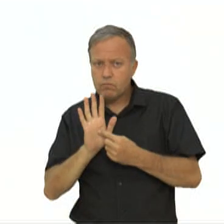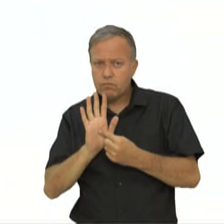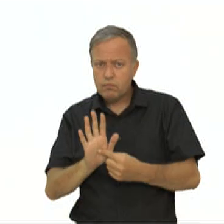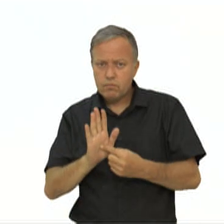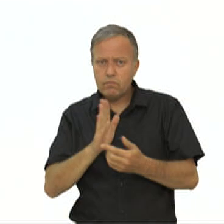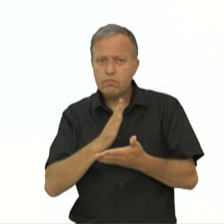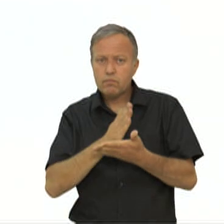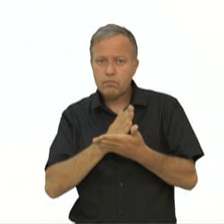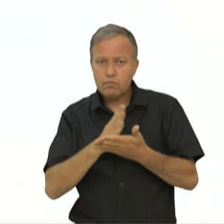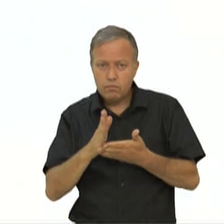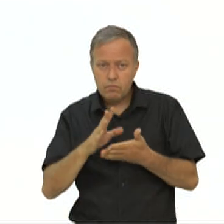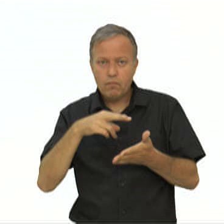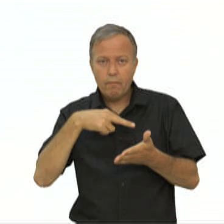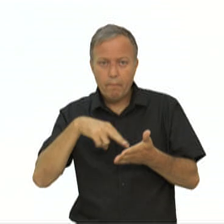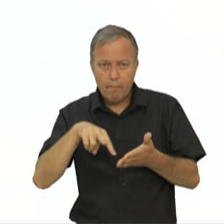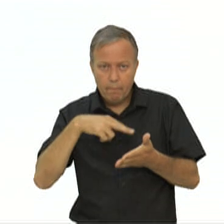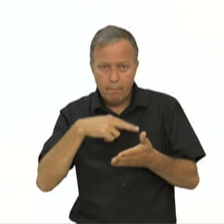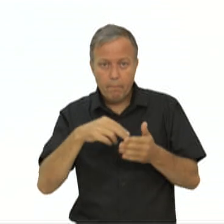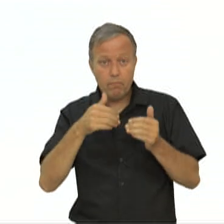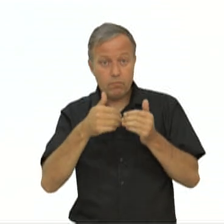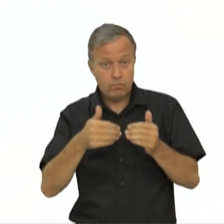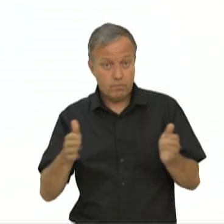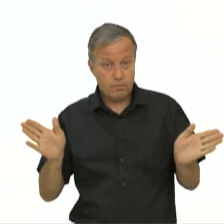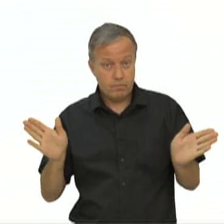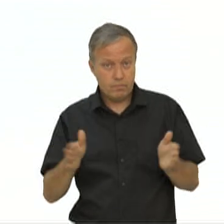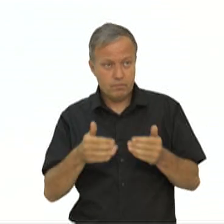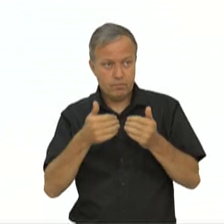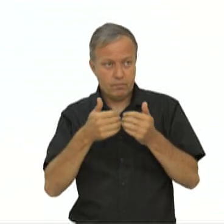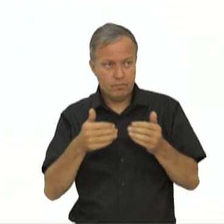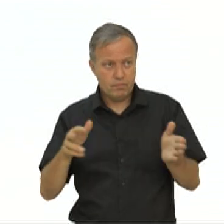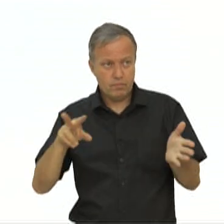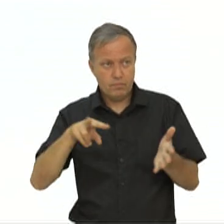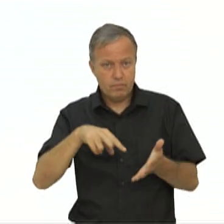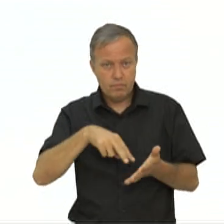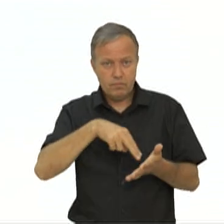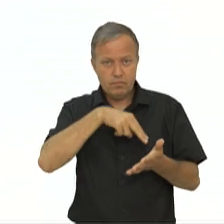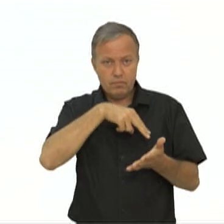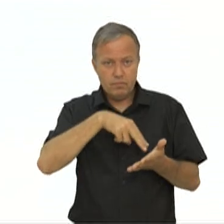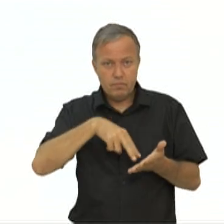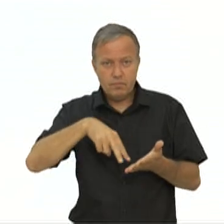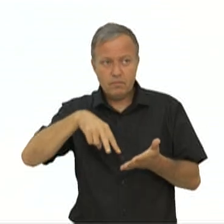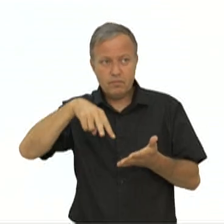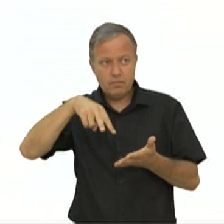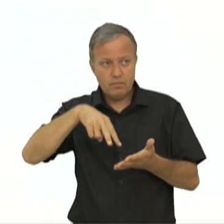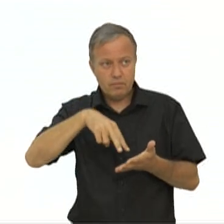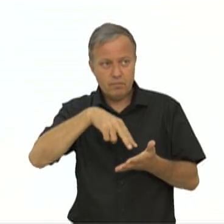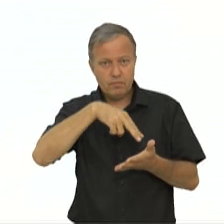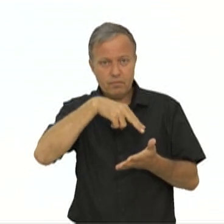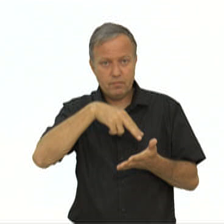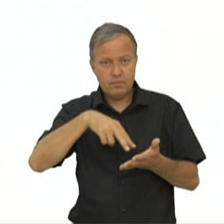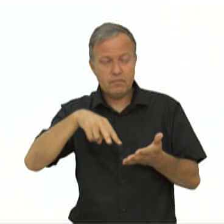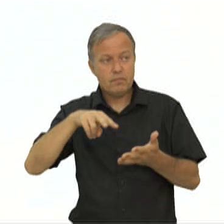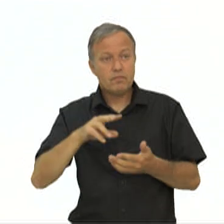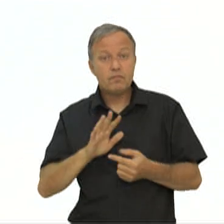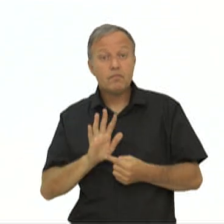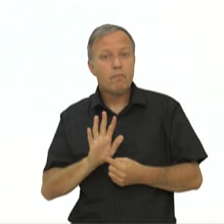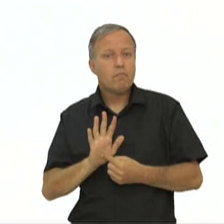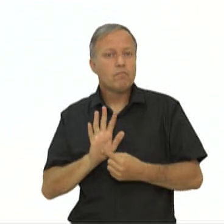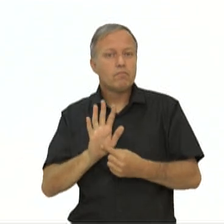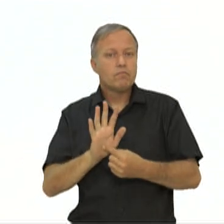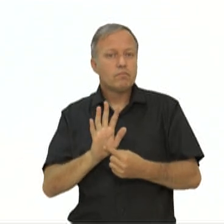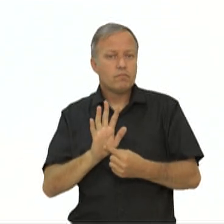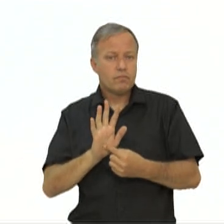né, de balé, né, os passos destinados a apresentações, isso ficou um pouco